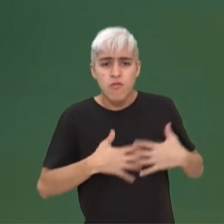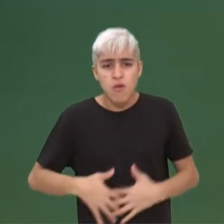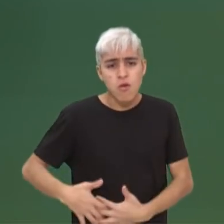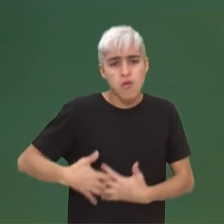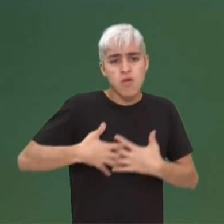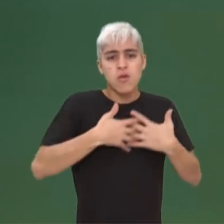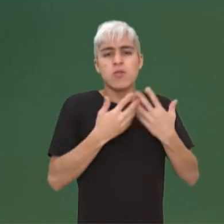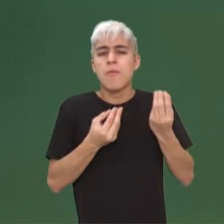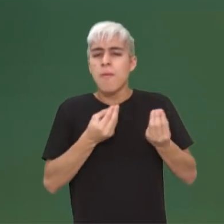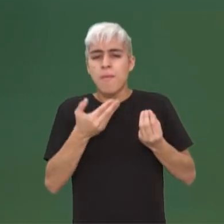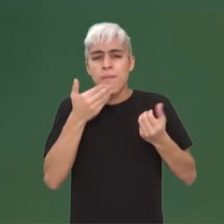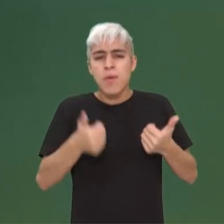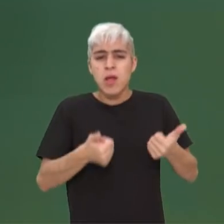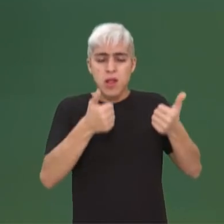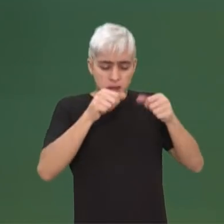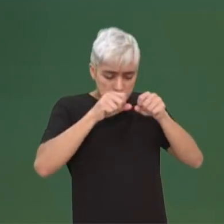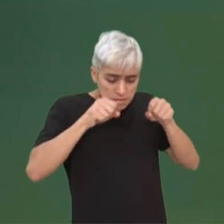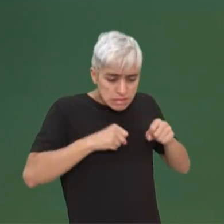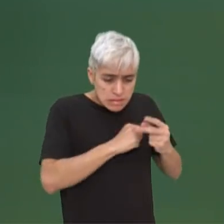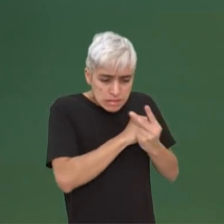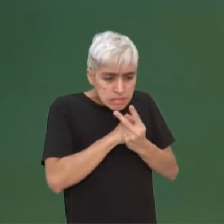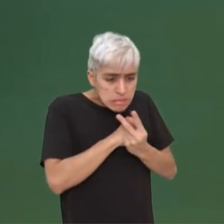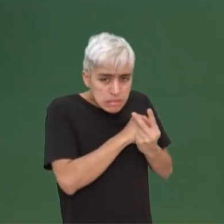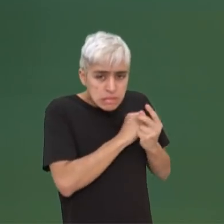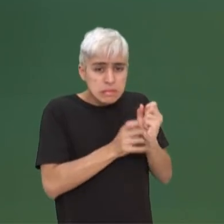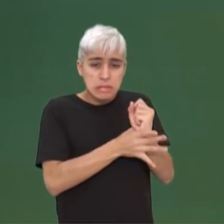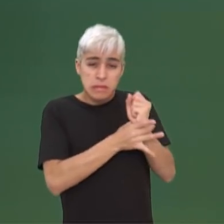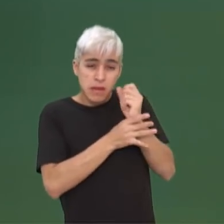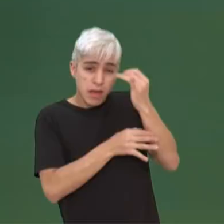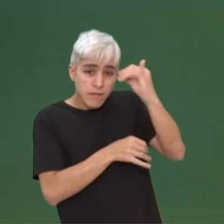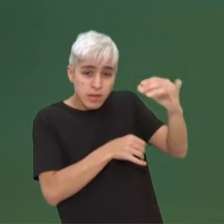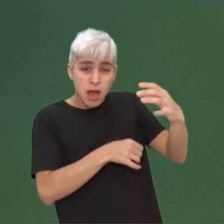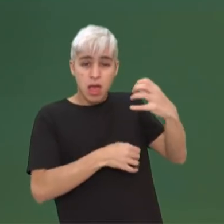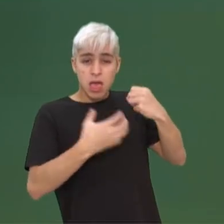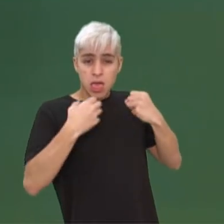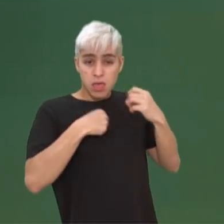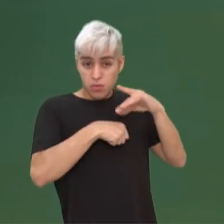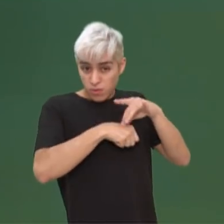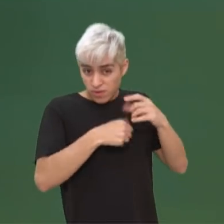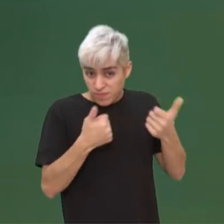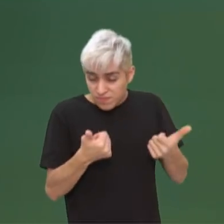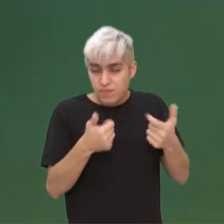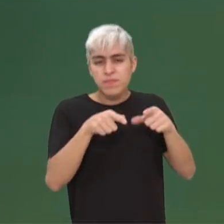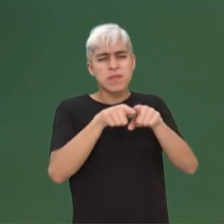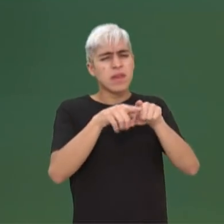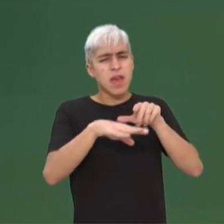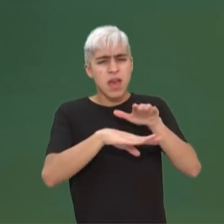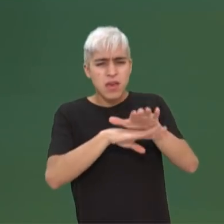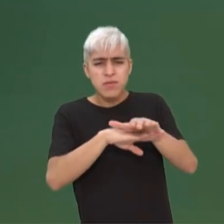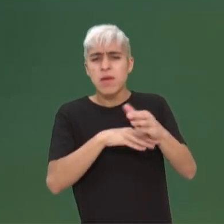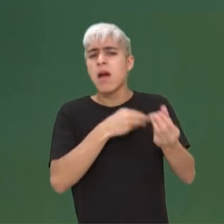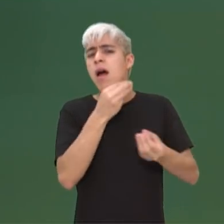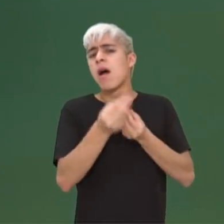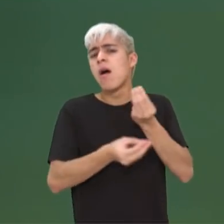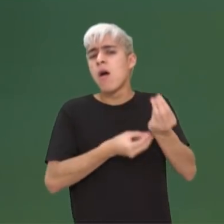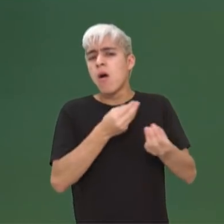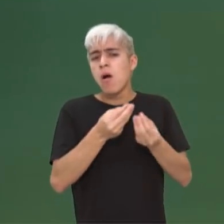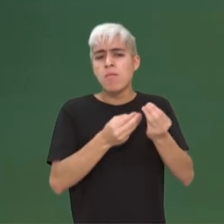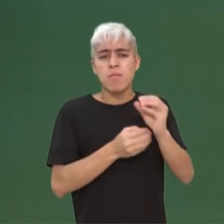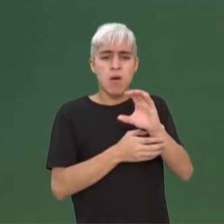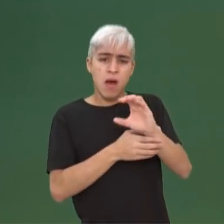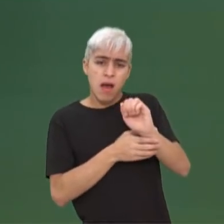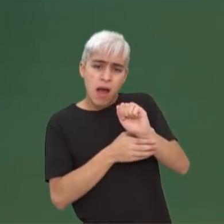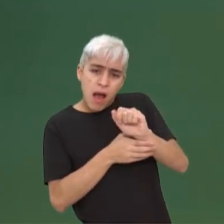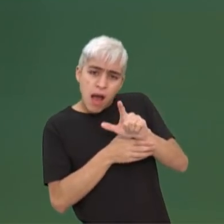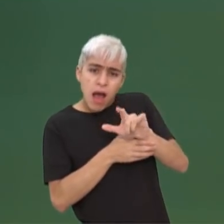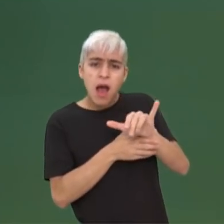ali a nossa imunidade, consequentemente nos prevenir de doença, ajudar também na produção ali de cálcio dos